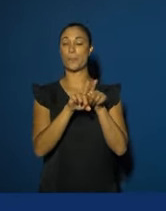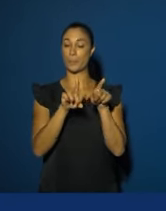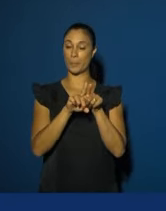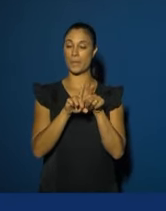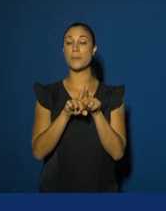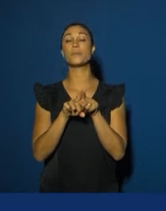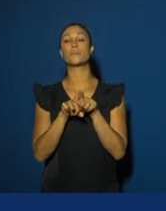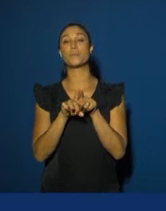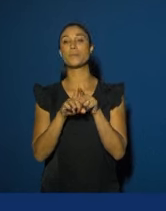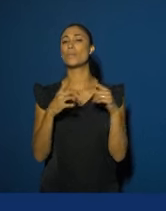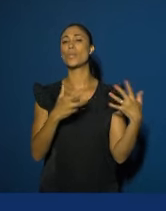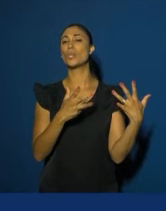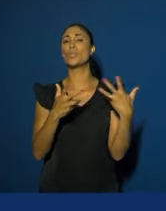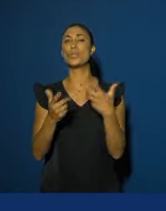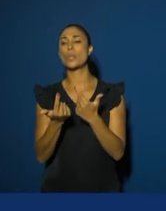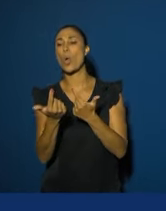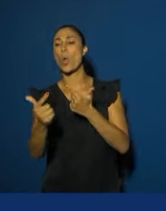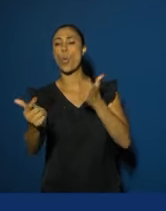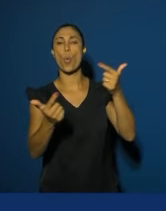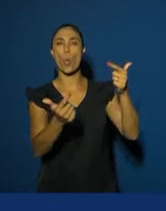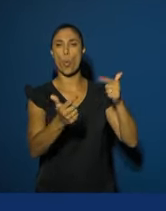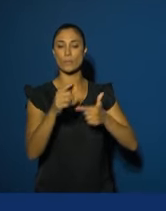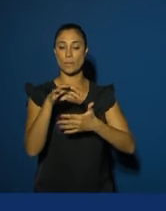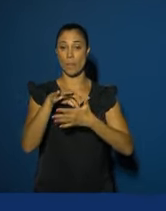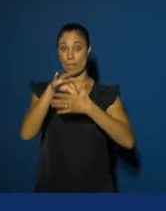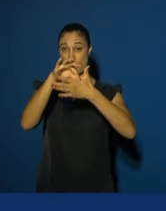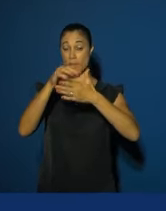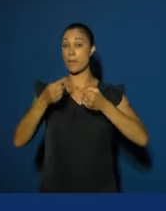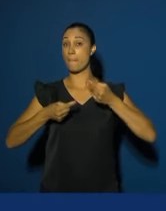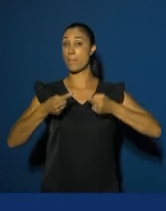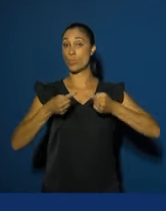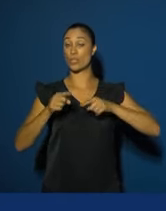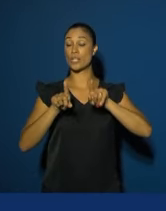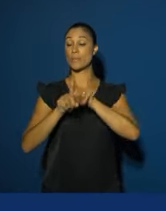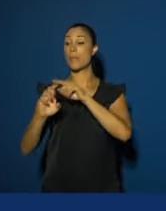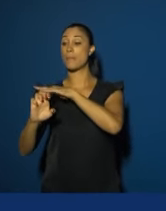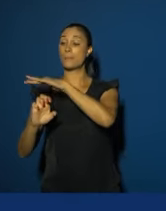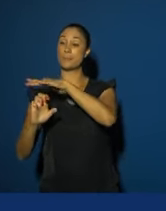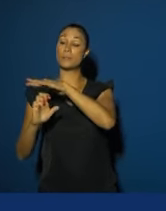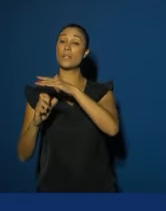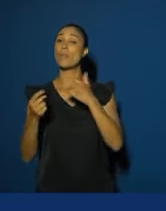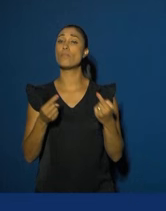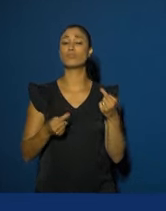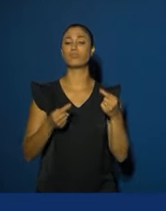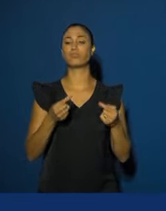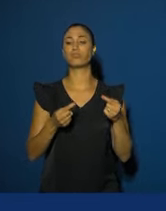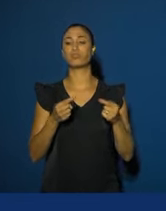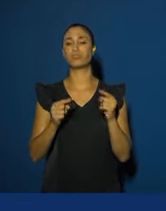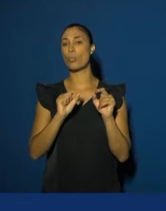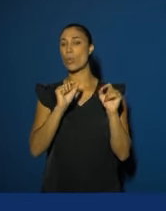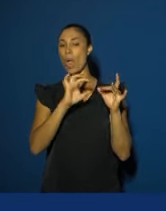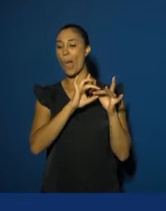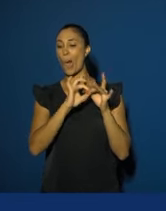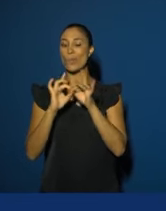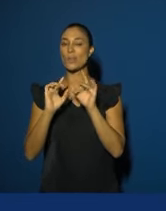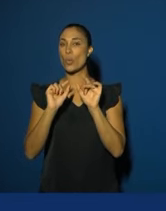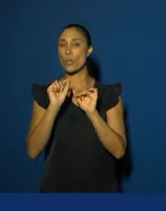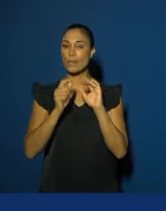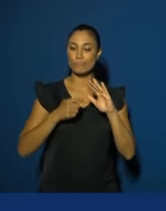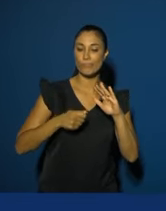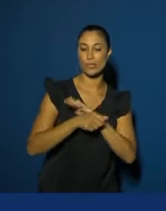e todas as demais lideranças políticas e empresariais que vão debater o contexto de investimentos no